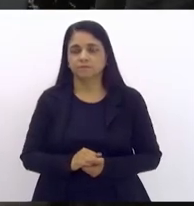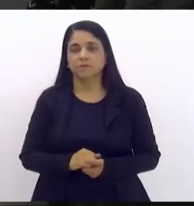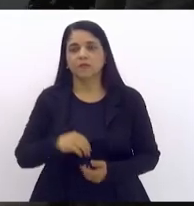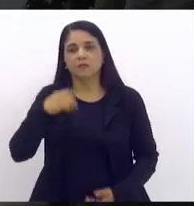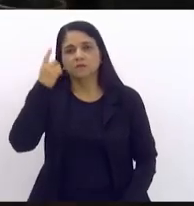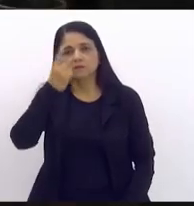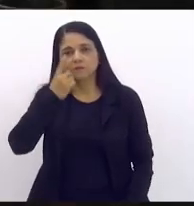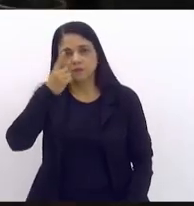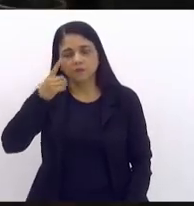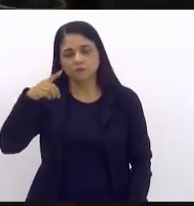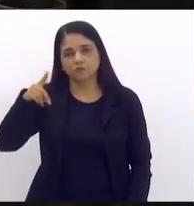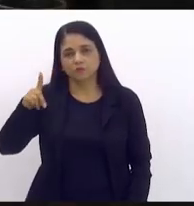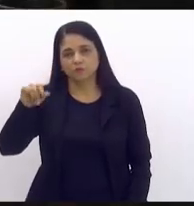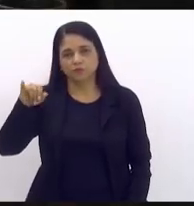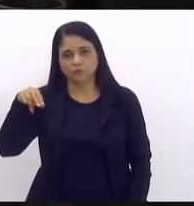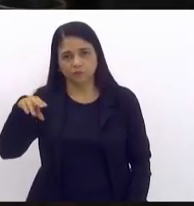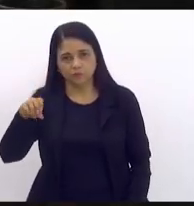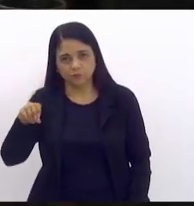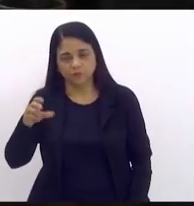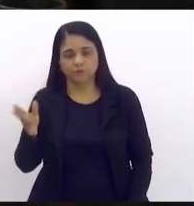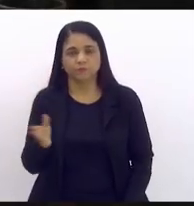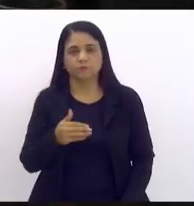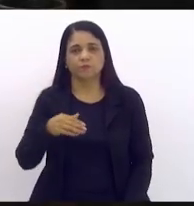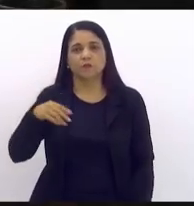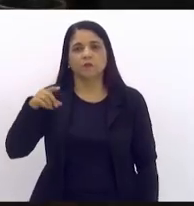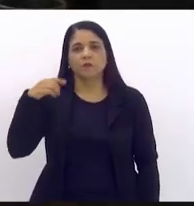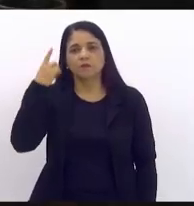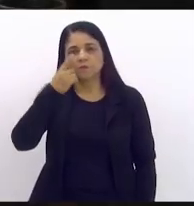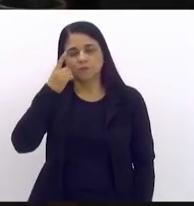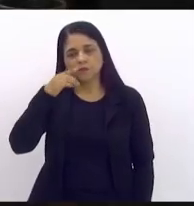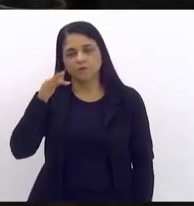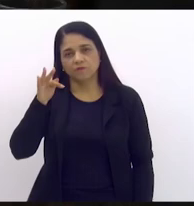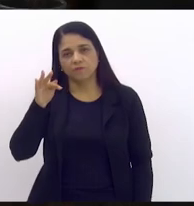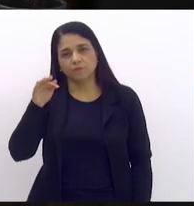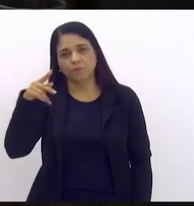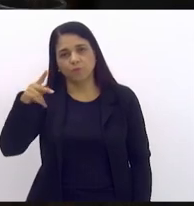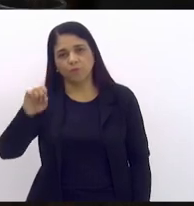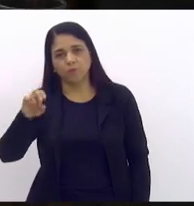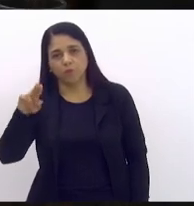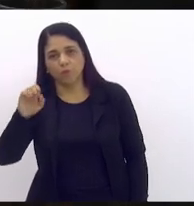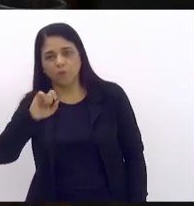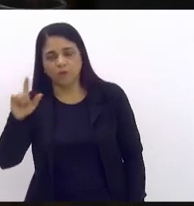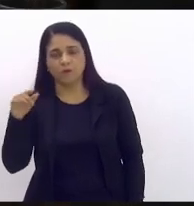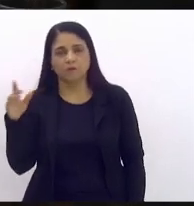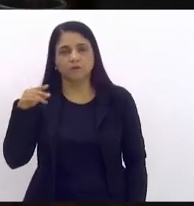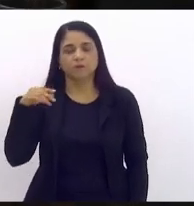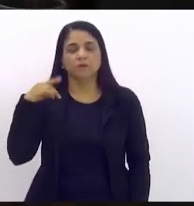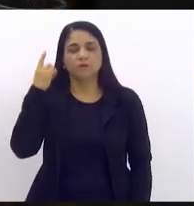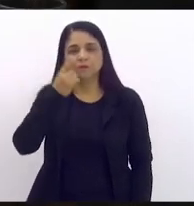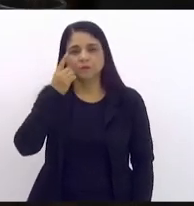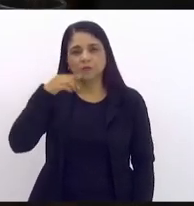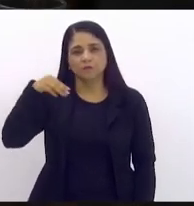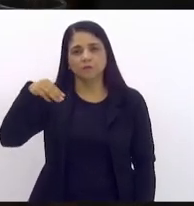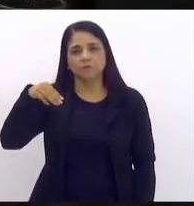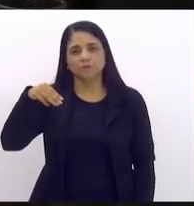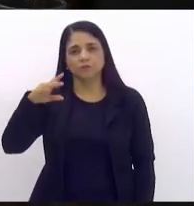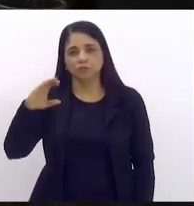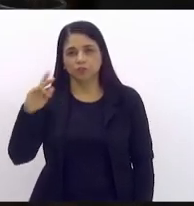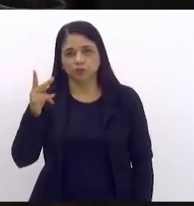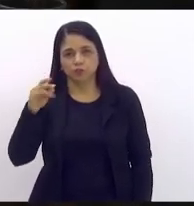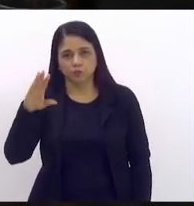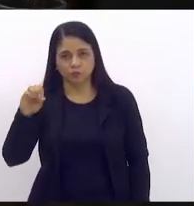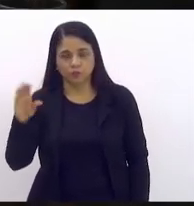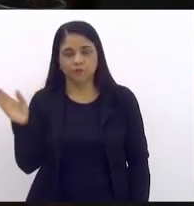deputado Marcelo Dino, deputado Felipe Pobel, deputado Chico Machado, deputado